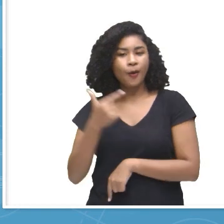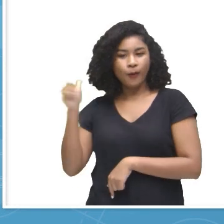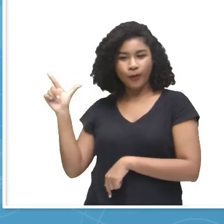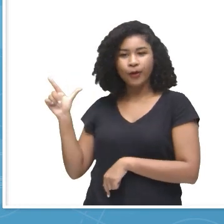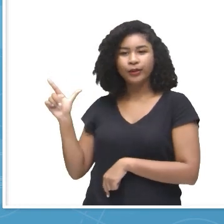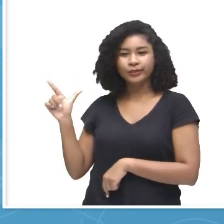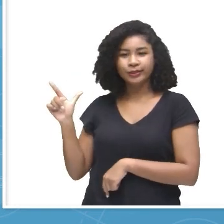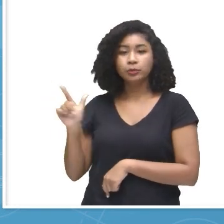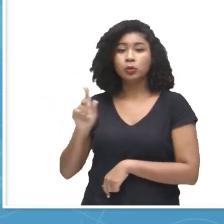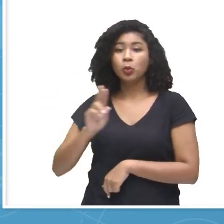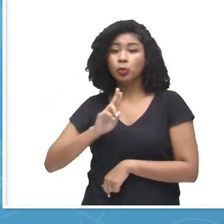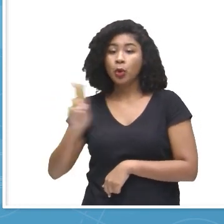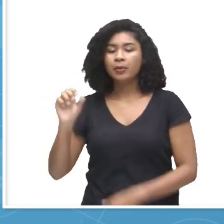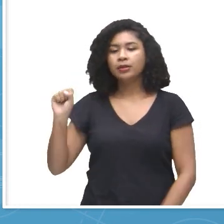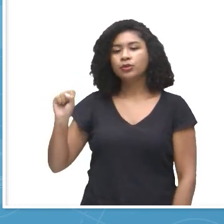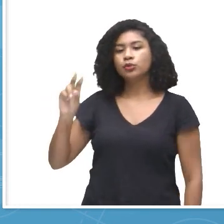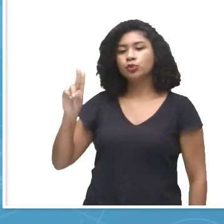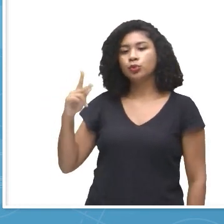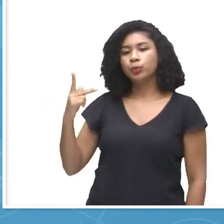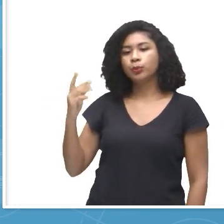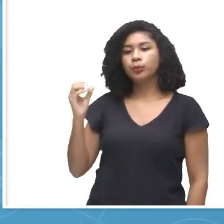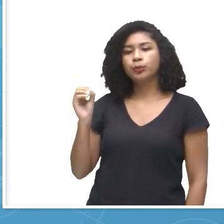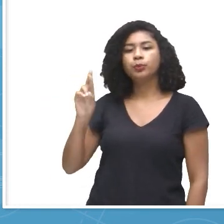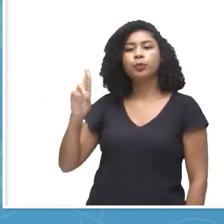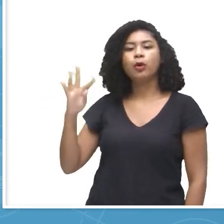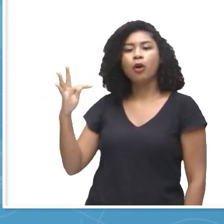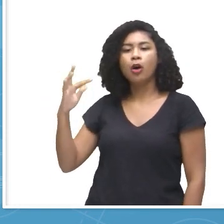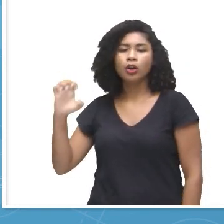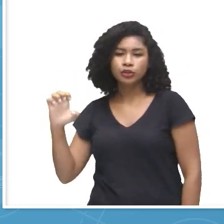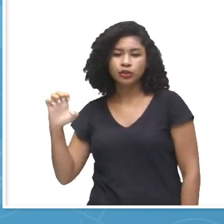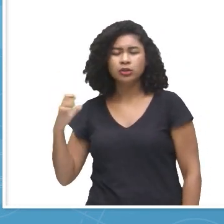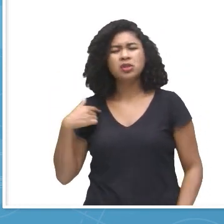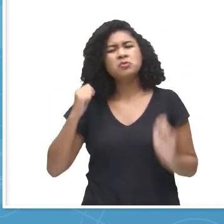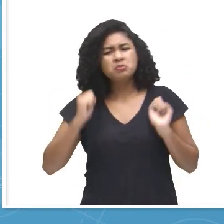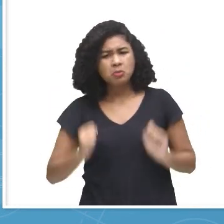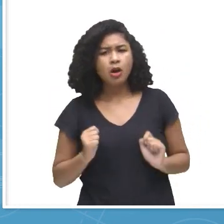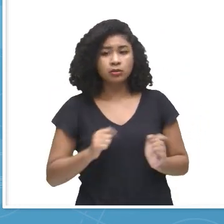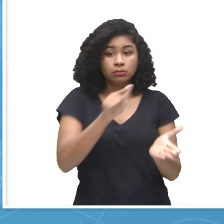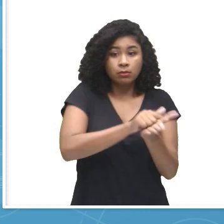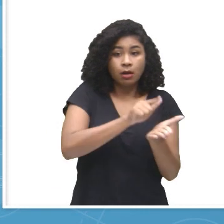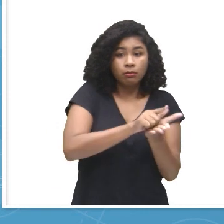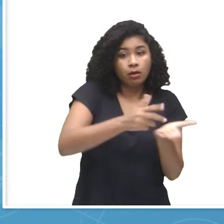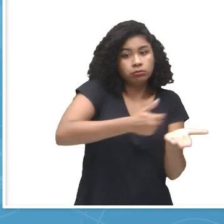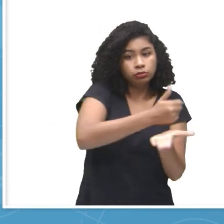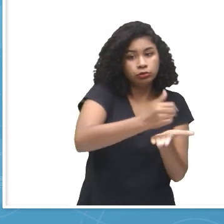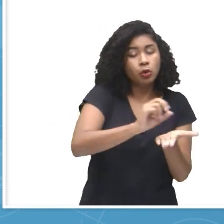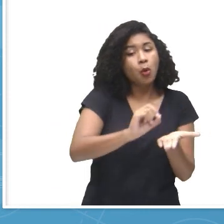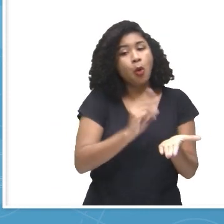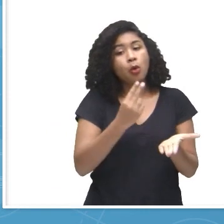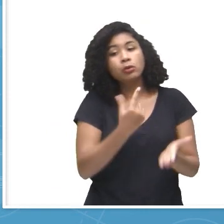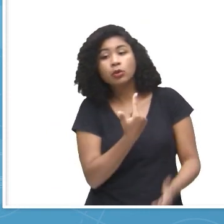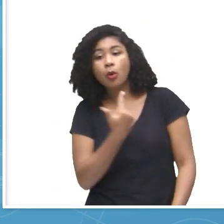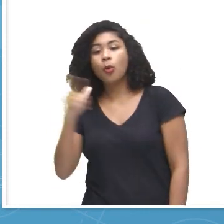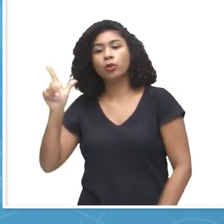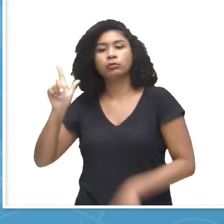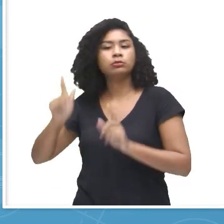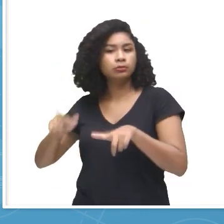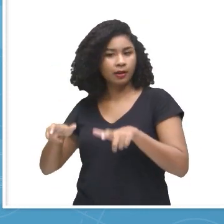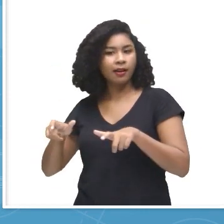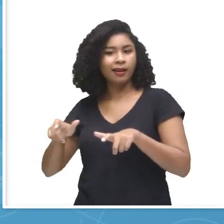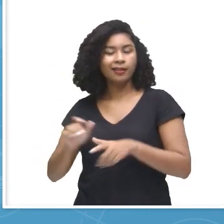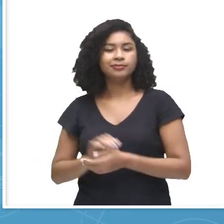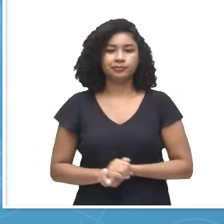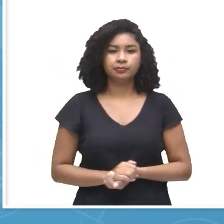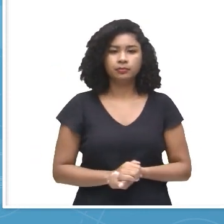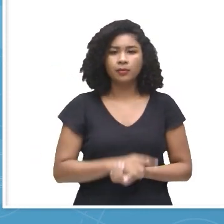de suporte. Então, eu posso fazer o meu desenho num papel ou em outro suporte. Há desenhos simples,